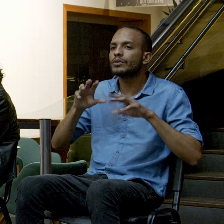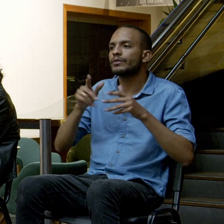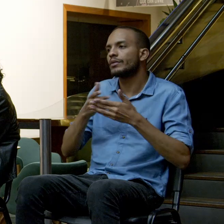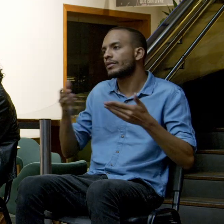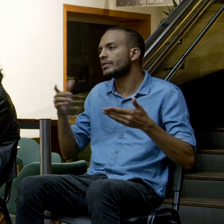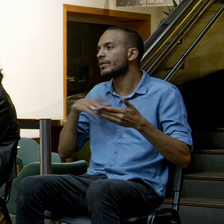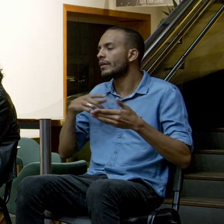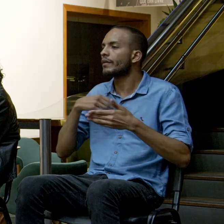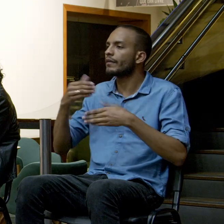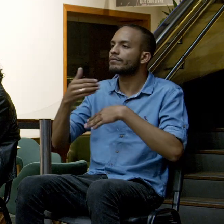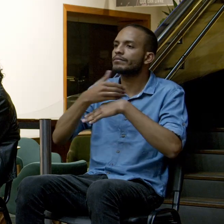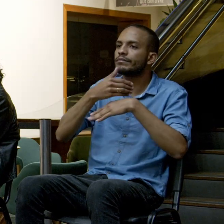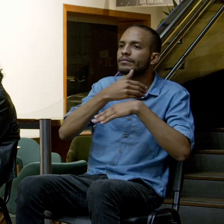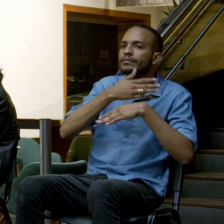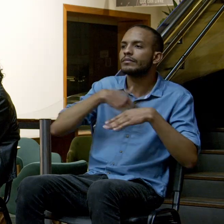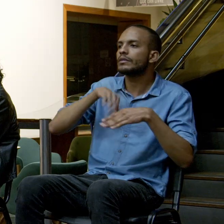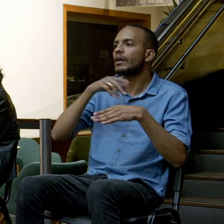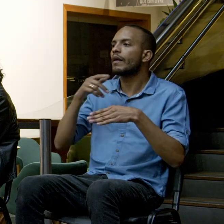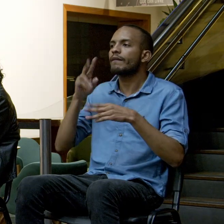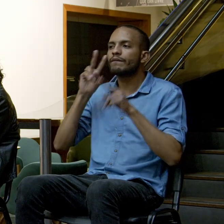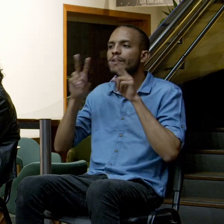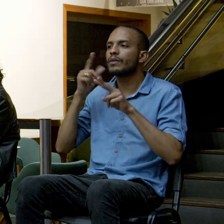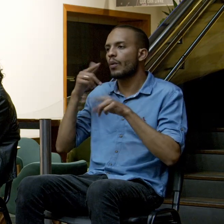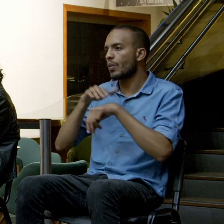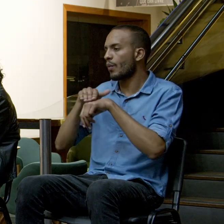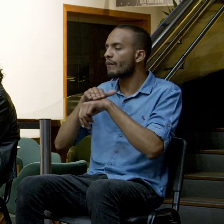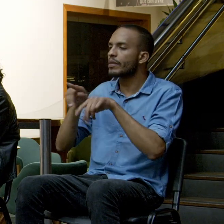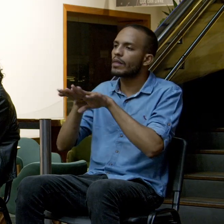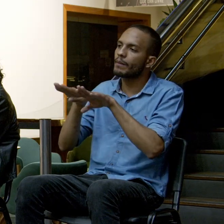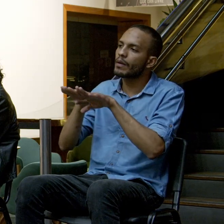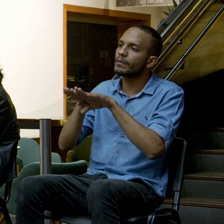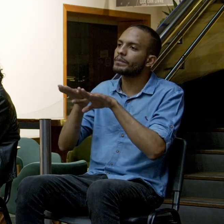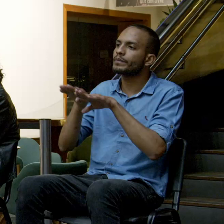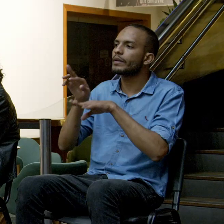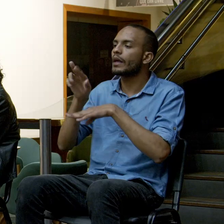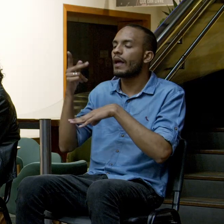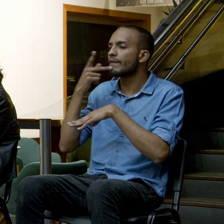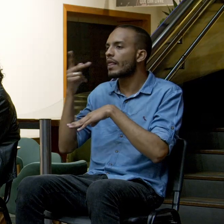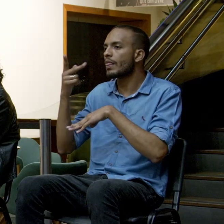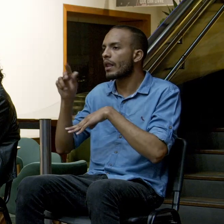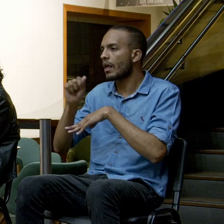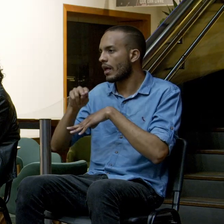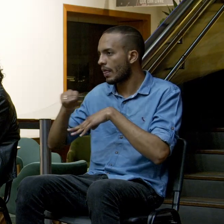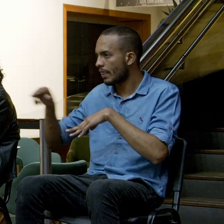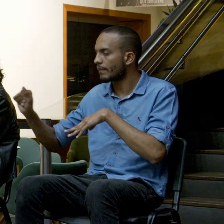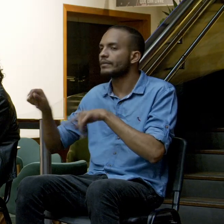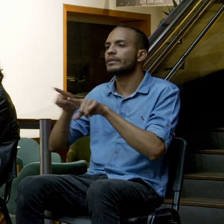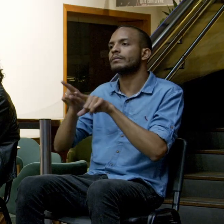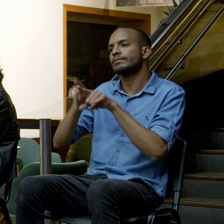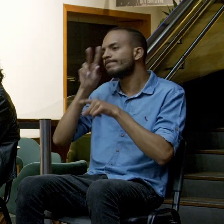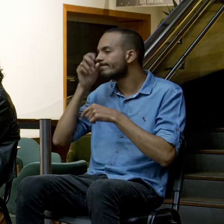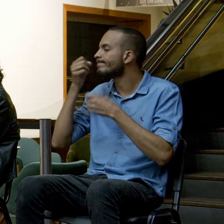tenha vindo sortudos na outra conversa também. E a fala da Ana é uma fala